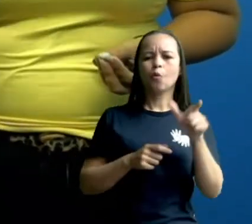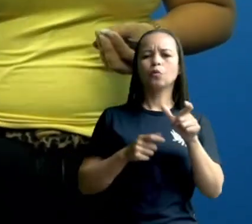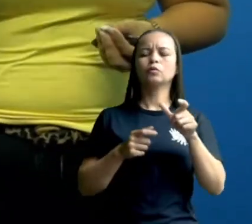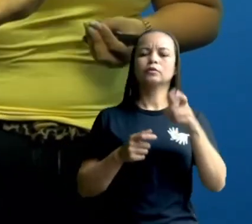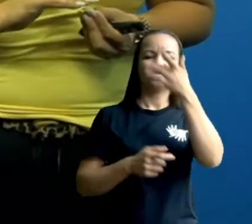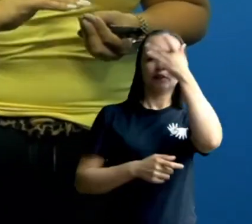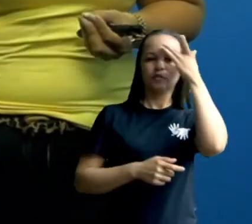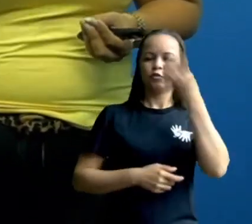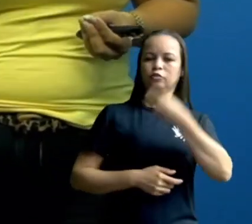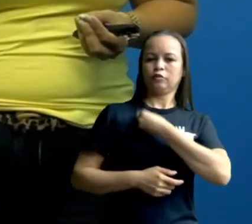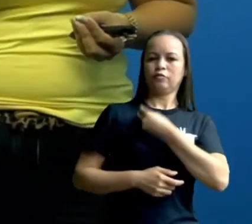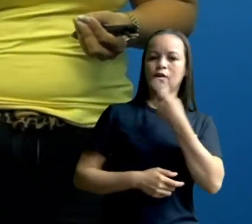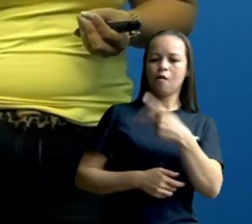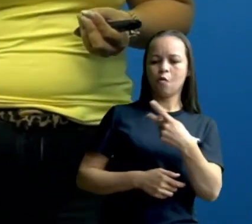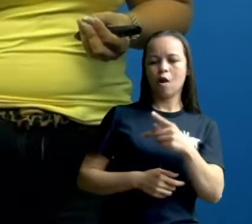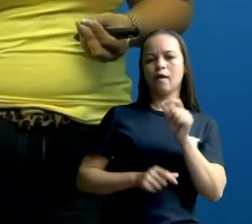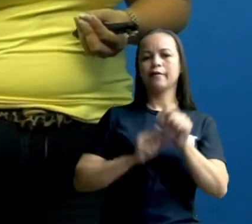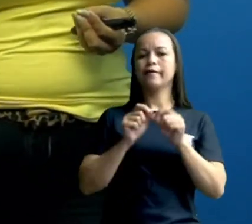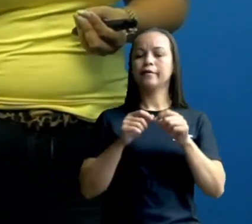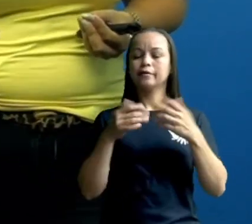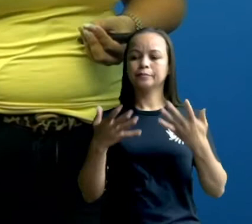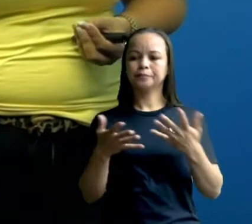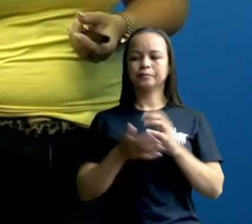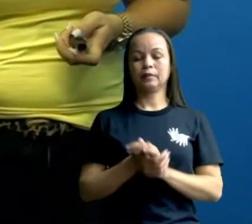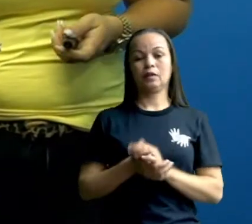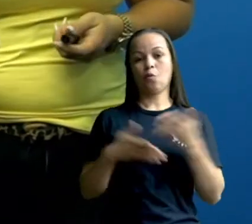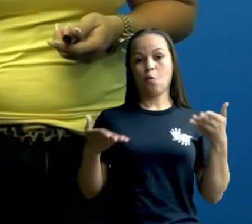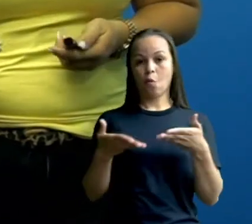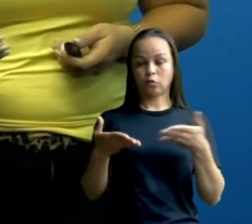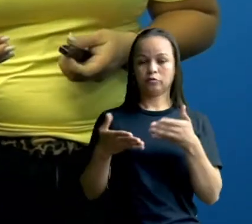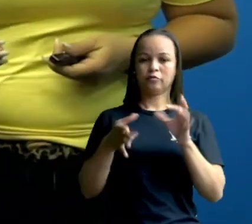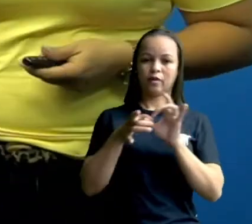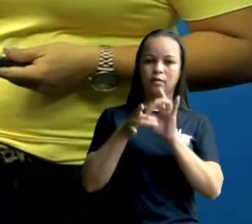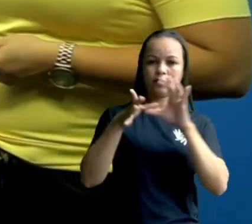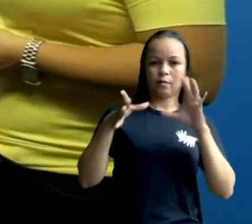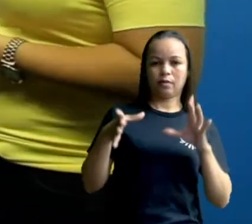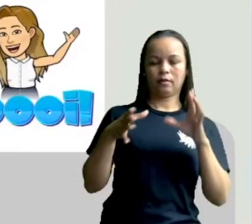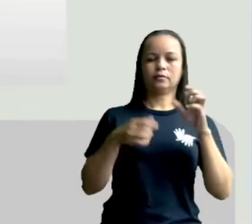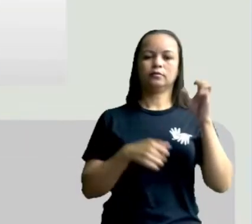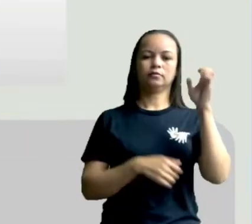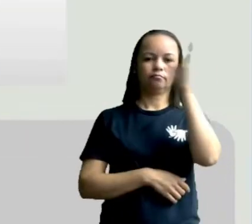história e a gente vai falar sobre a independência do Brasil, certo?